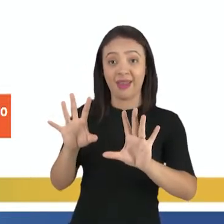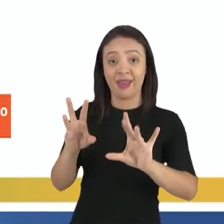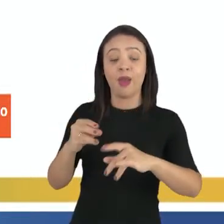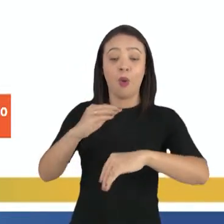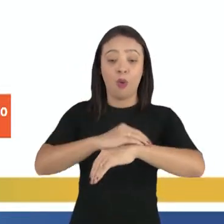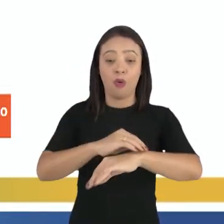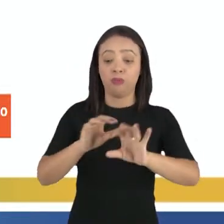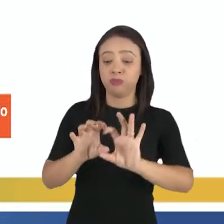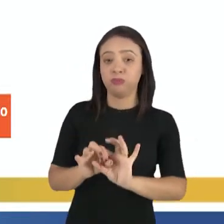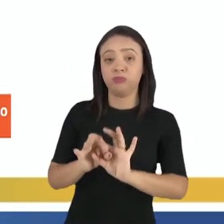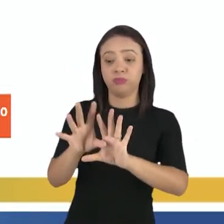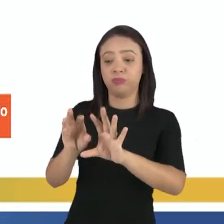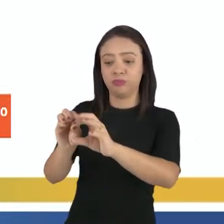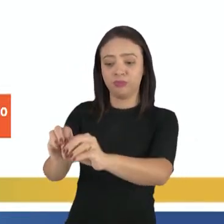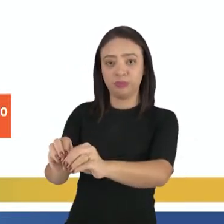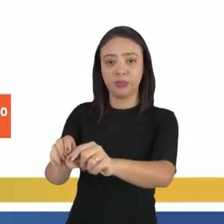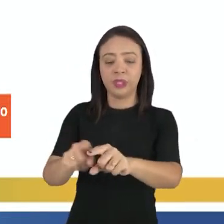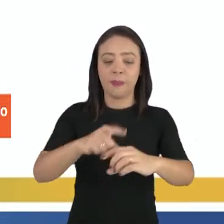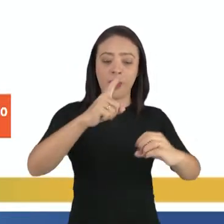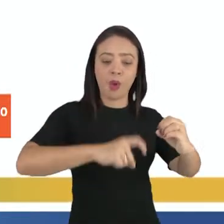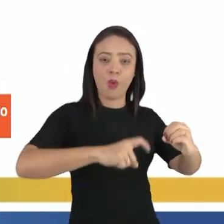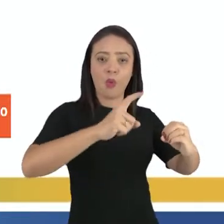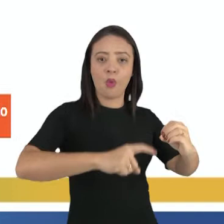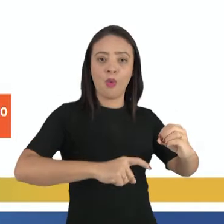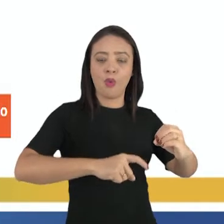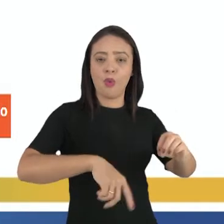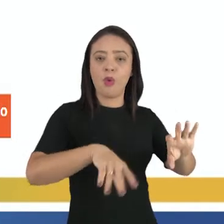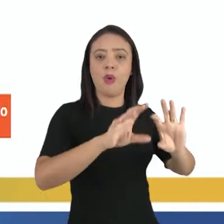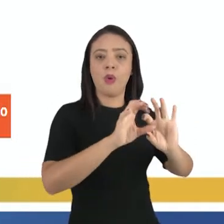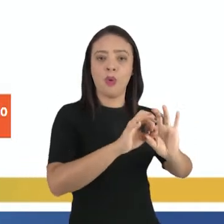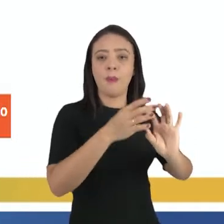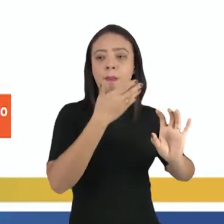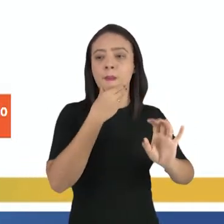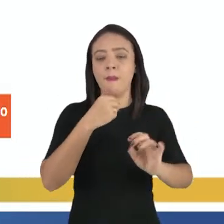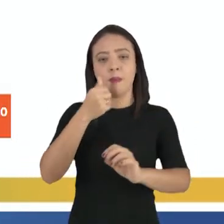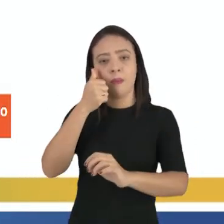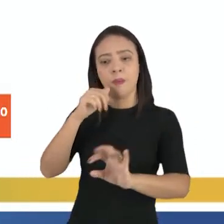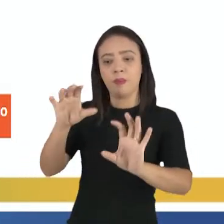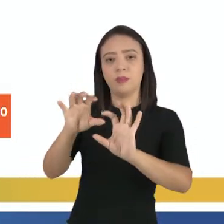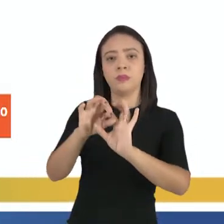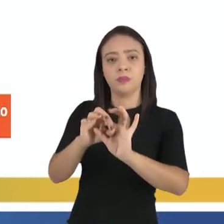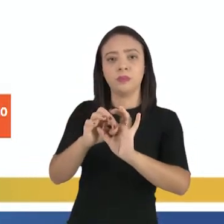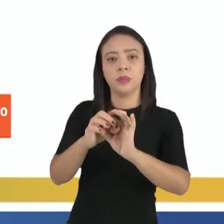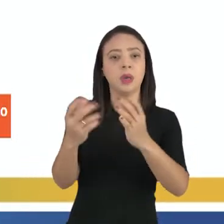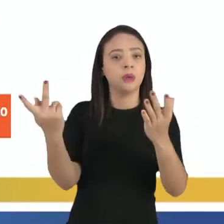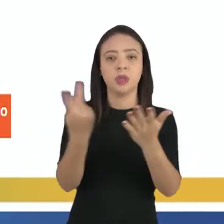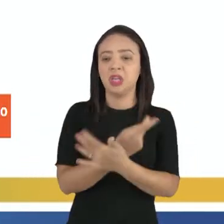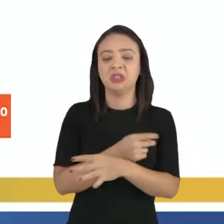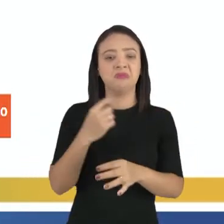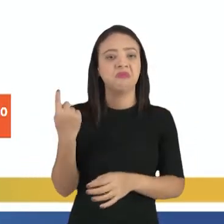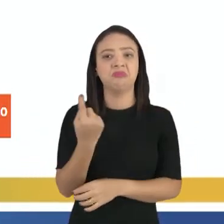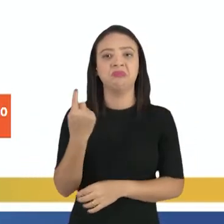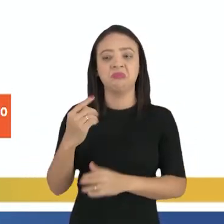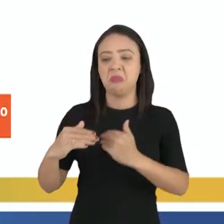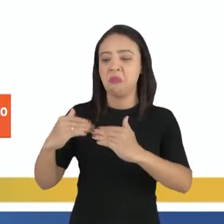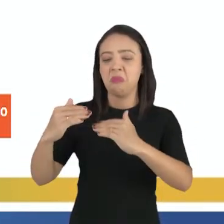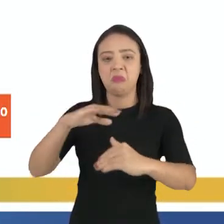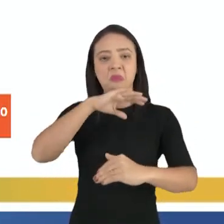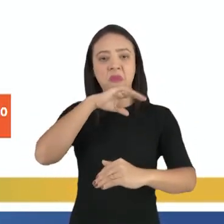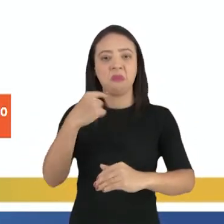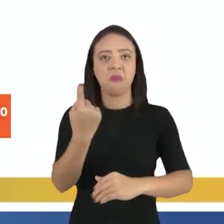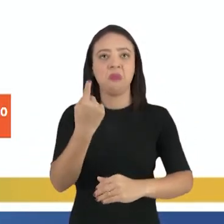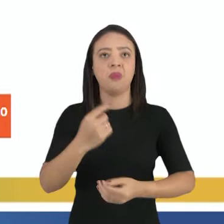material genético lá masculino e o feminino, e ocorre o processo, o processo sozinho, do crescimento do animal